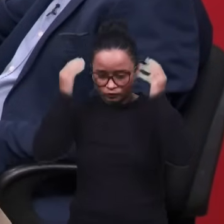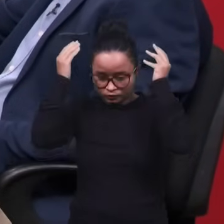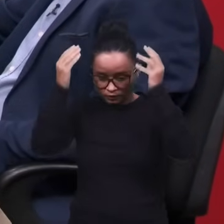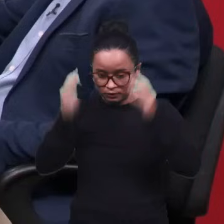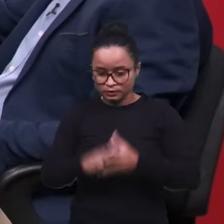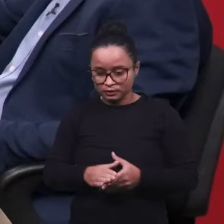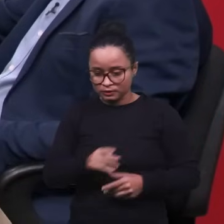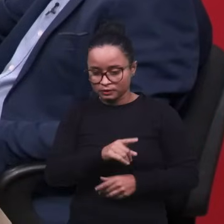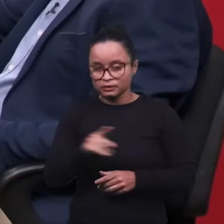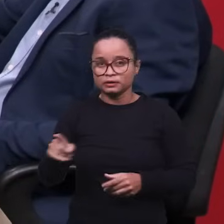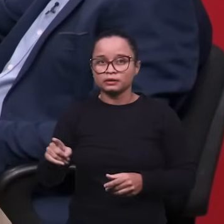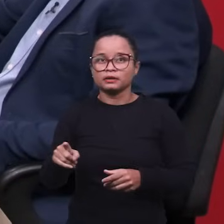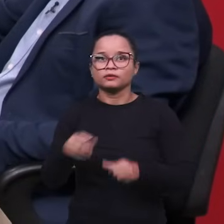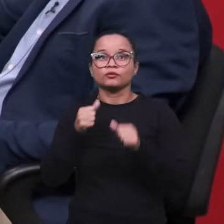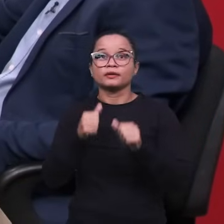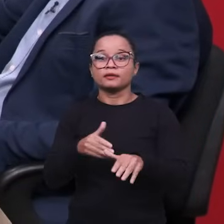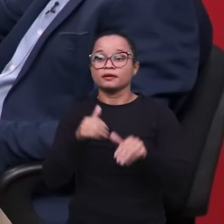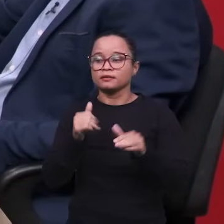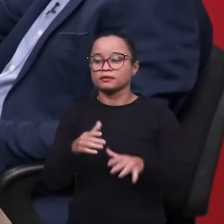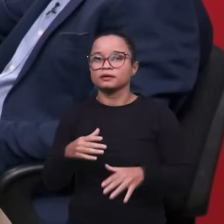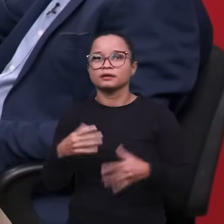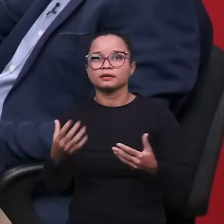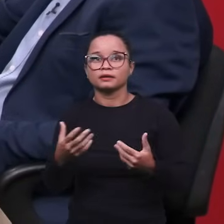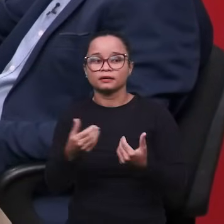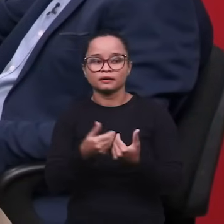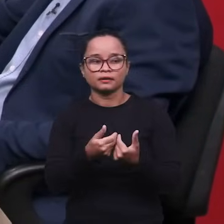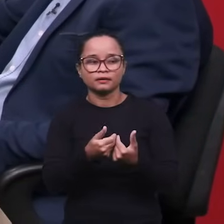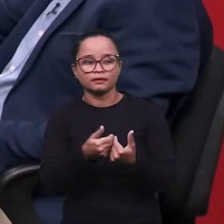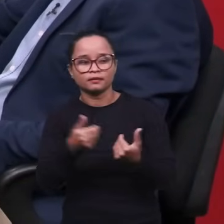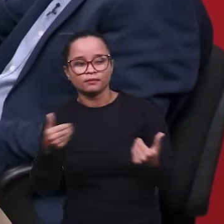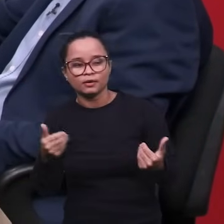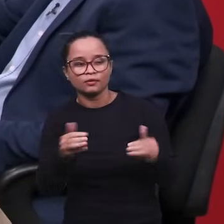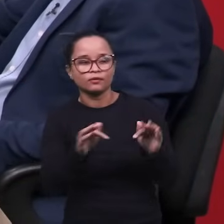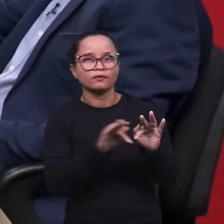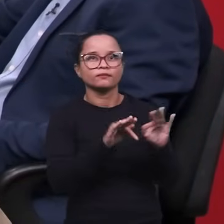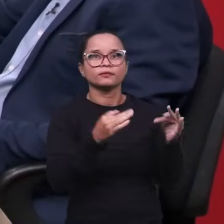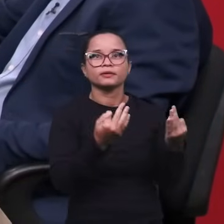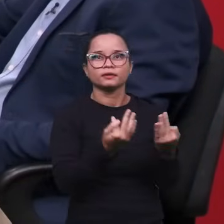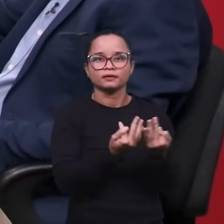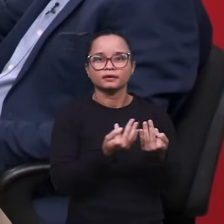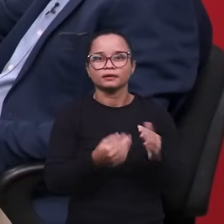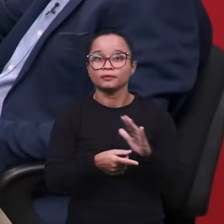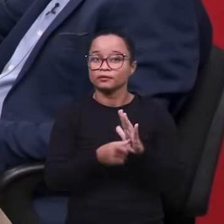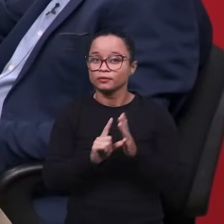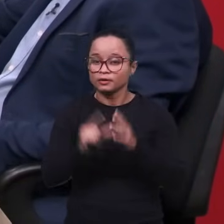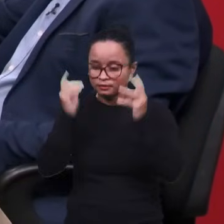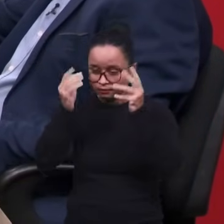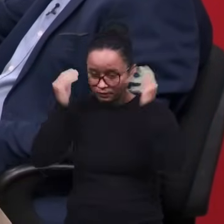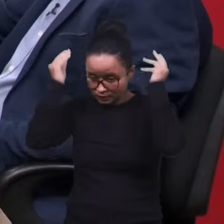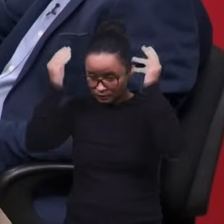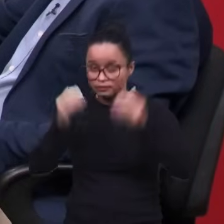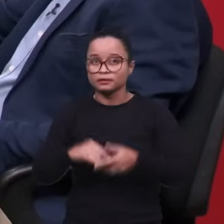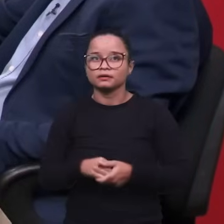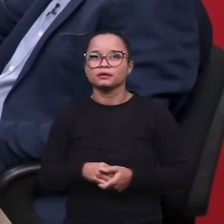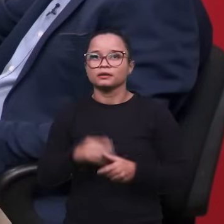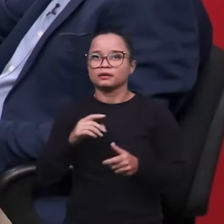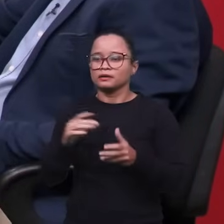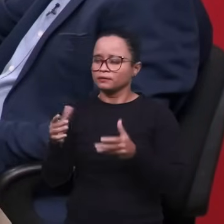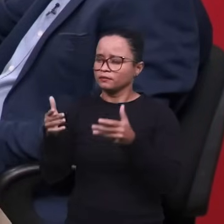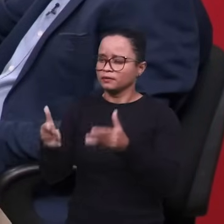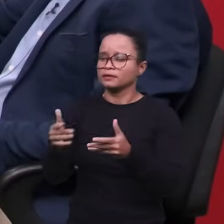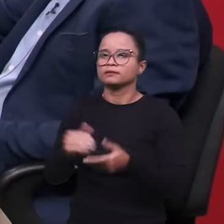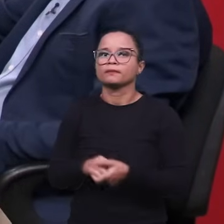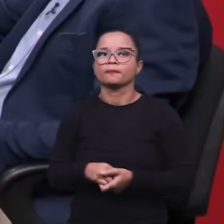tinha um exército, tinha os tributos, e que deixou um pouco a família de lado, dá essa impressão, mesmo antes do reinado, ele era